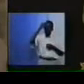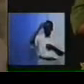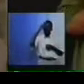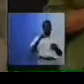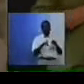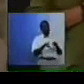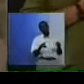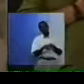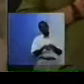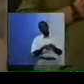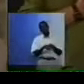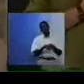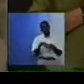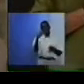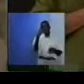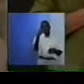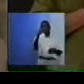aquela fotografia estragada sua,